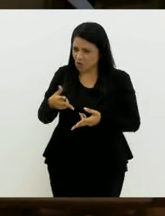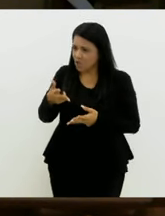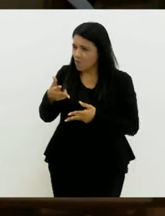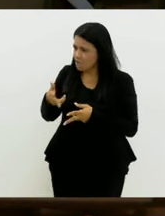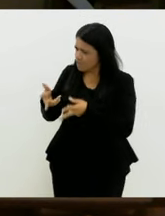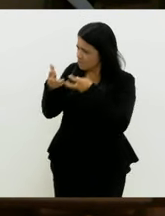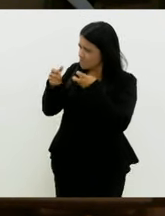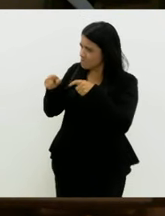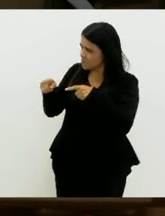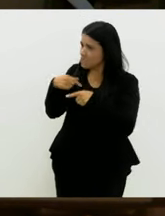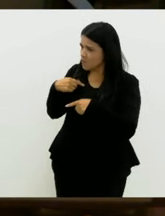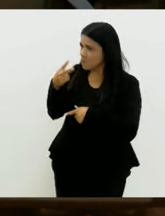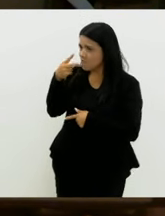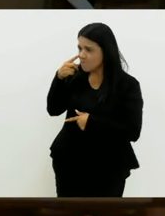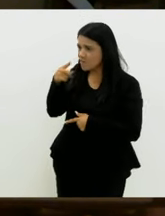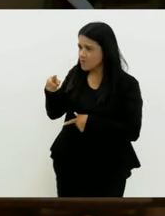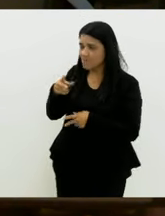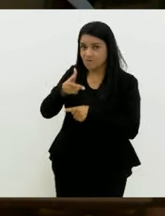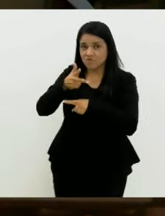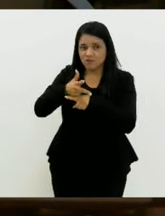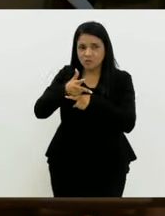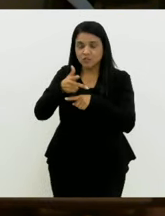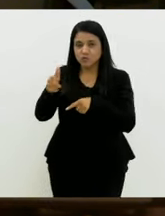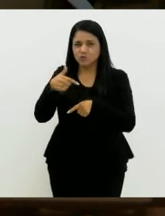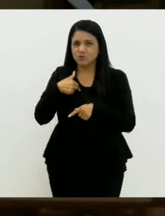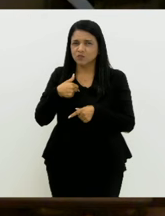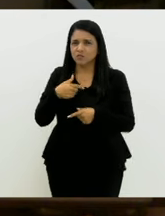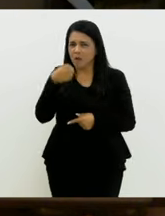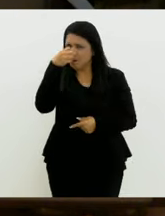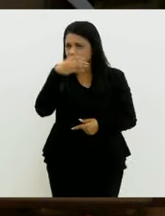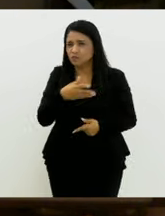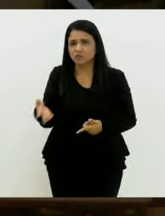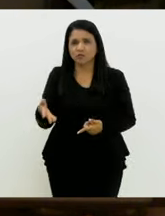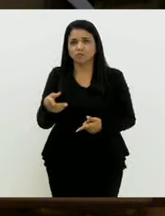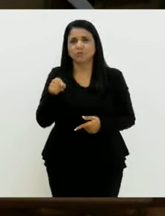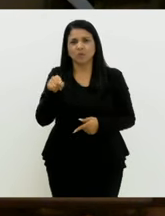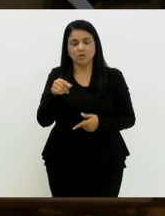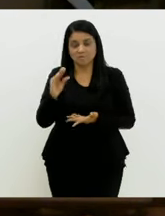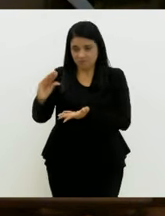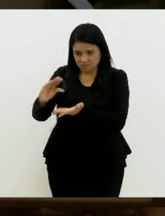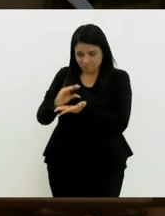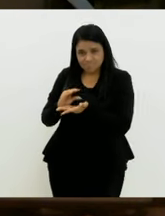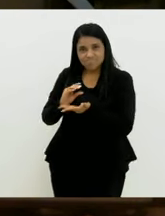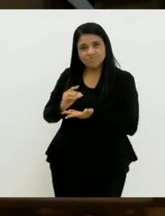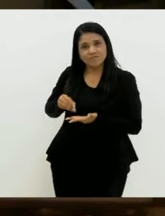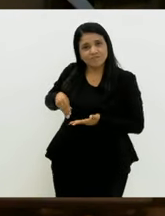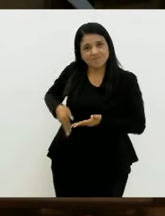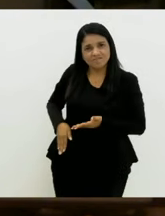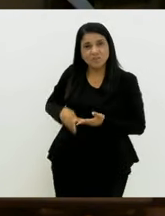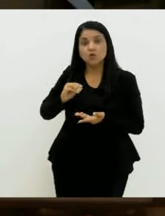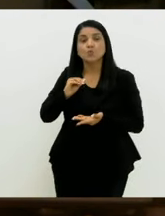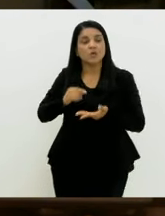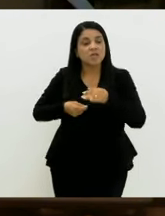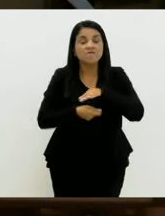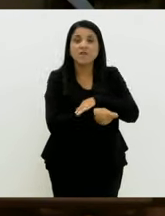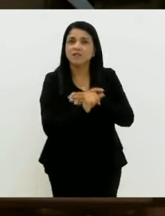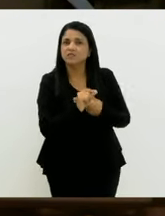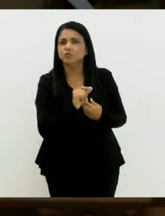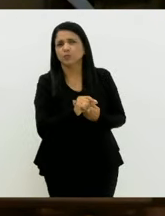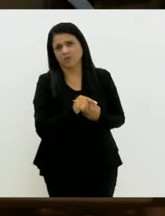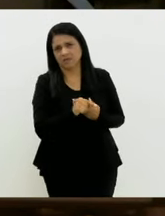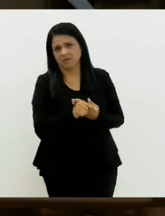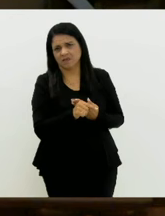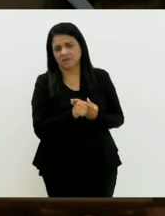Eu falei: cara, é um absurdo o que vocês faturam na realidade e o que vocês investem. É impossível, diante do que